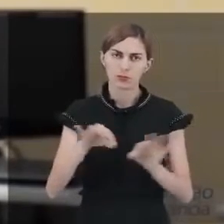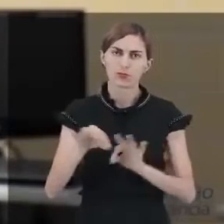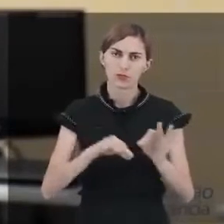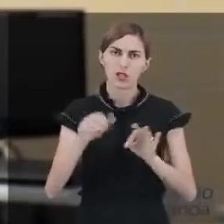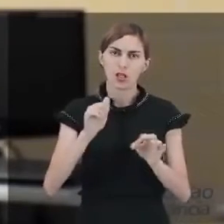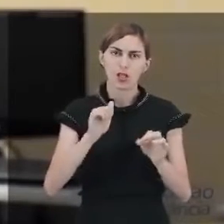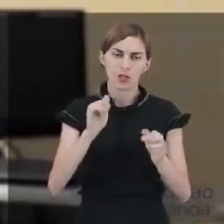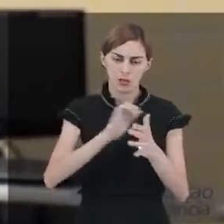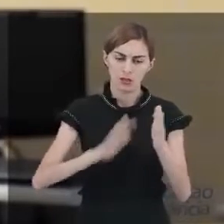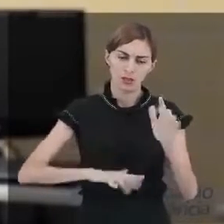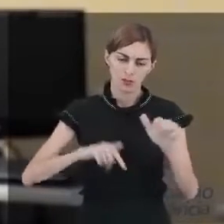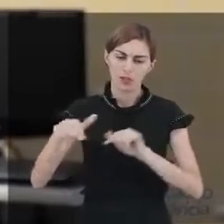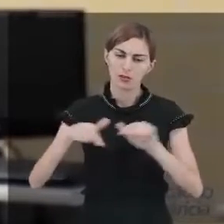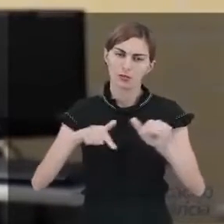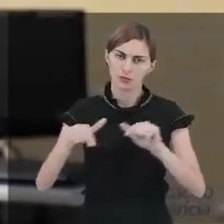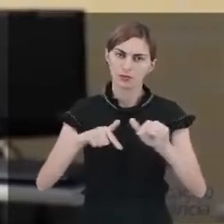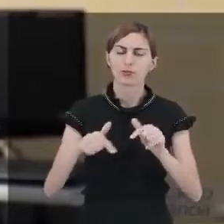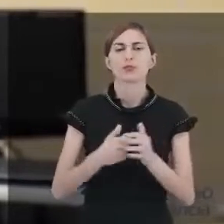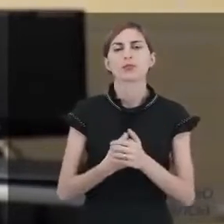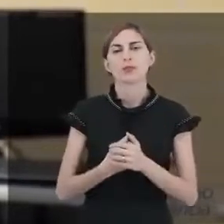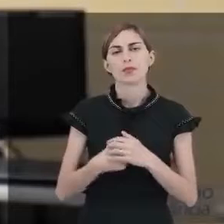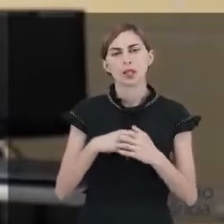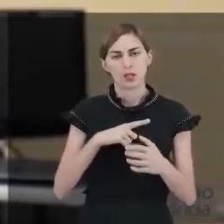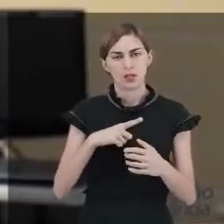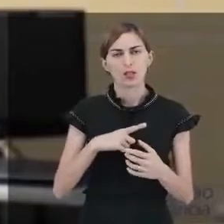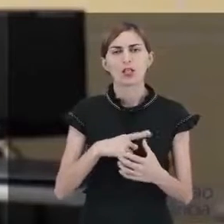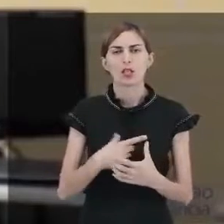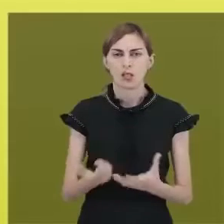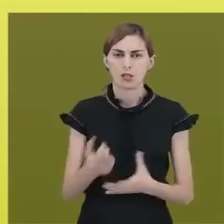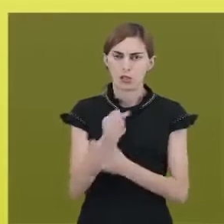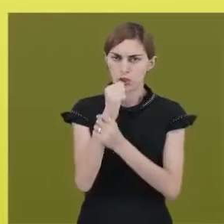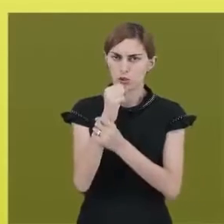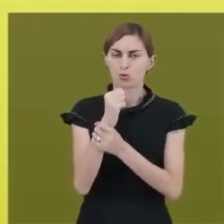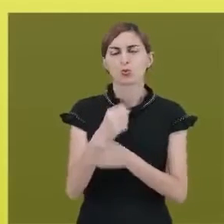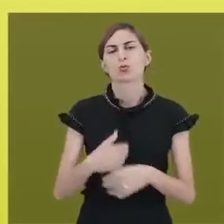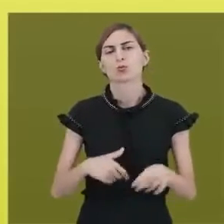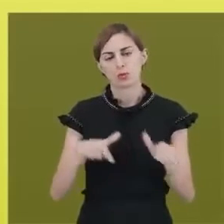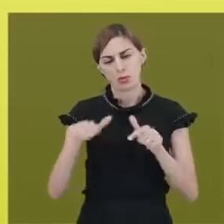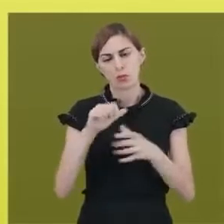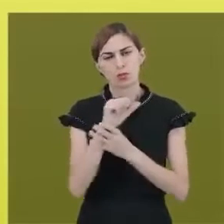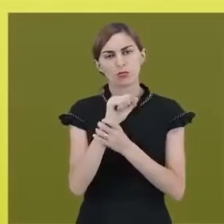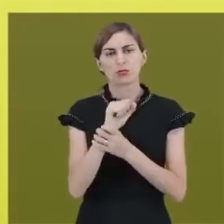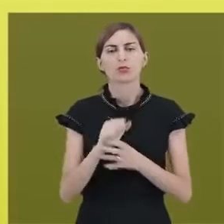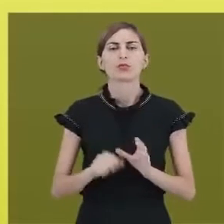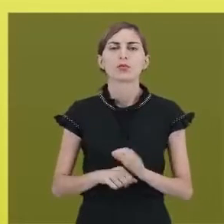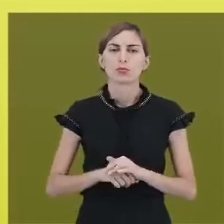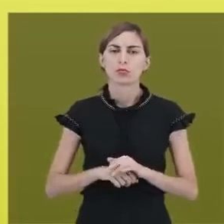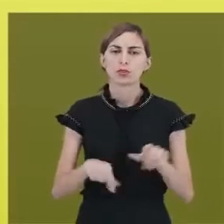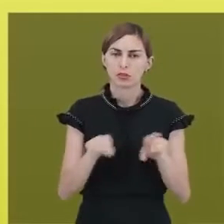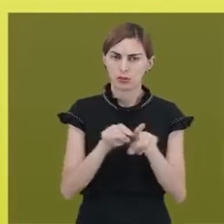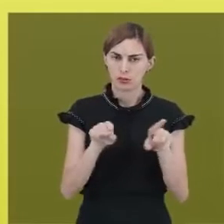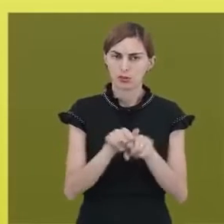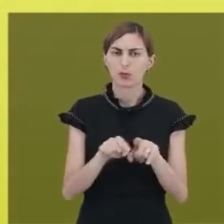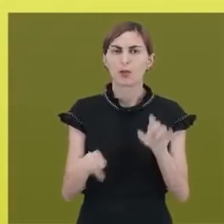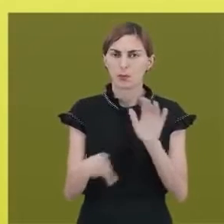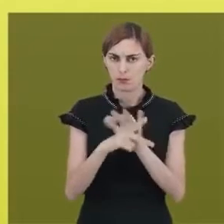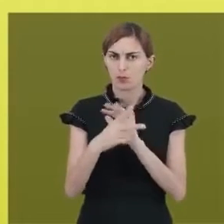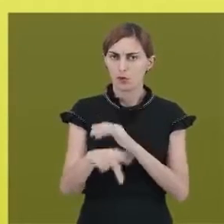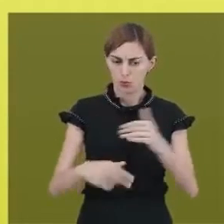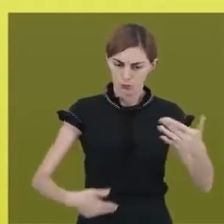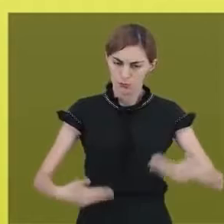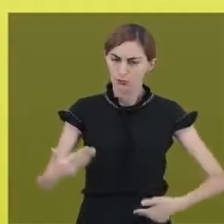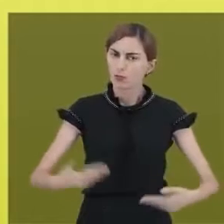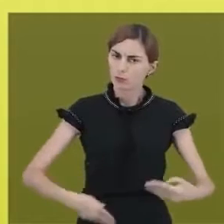atividades laborativas, ela tenha uma condição segura, tá bom? Constituindo, inclusive, para o próprio